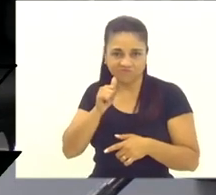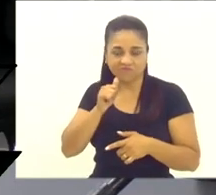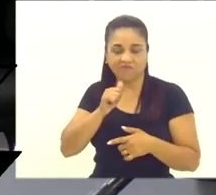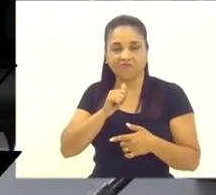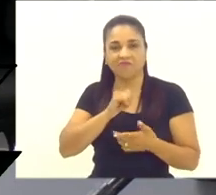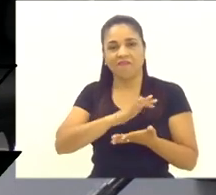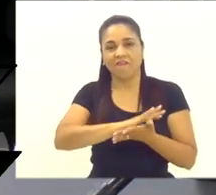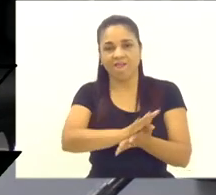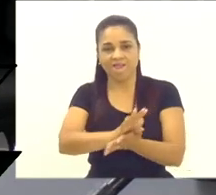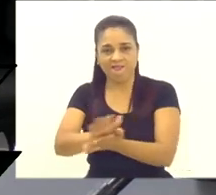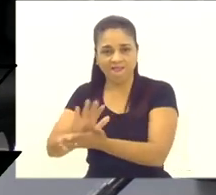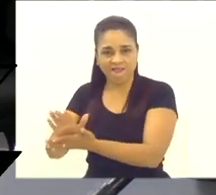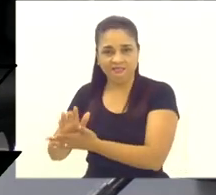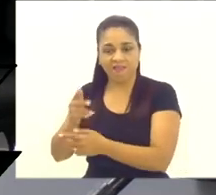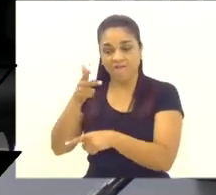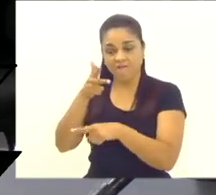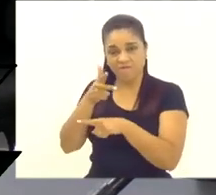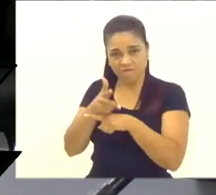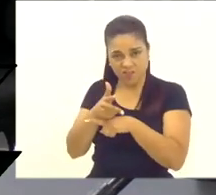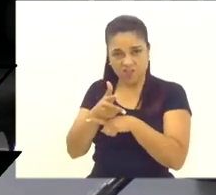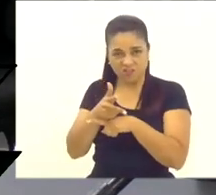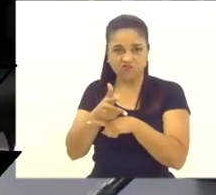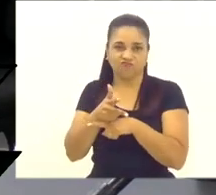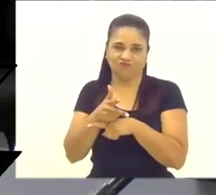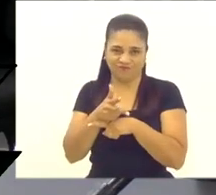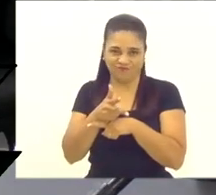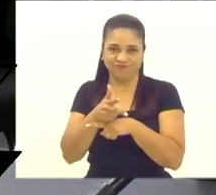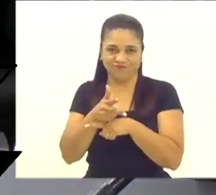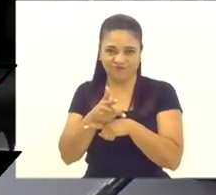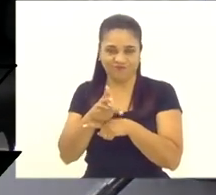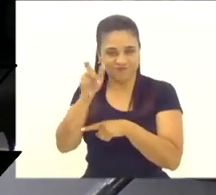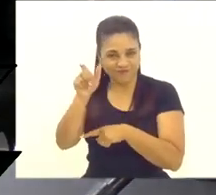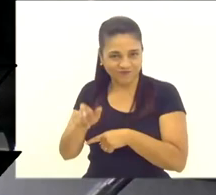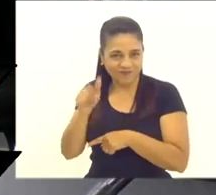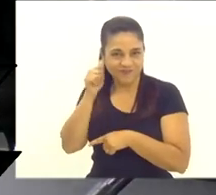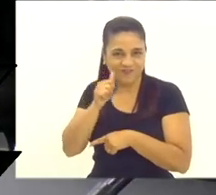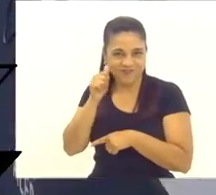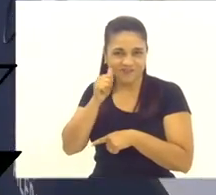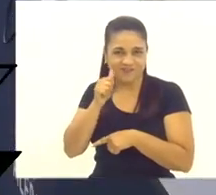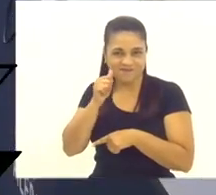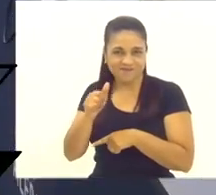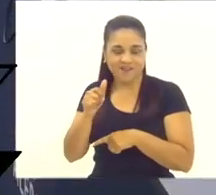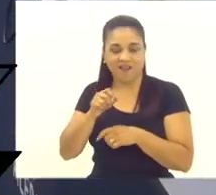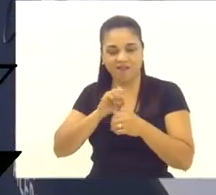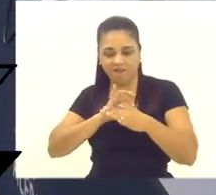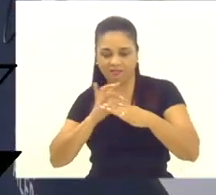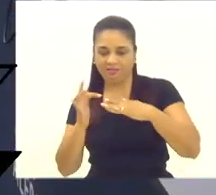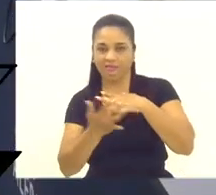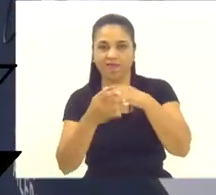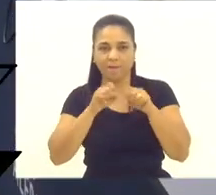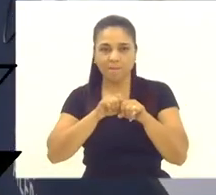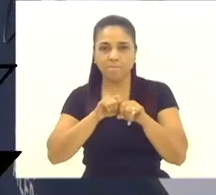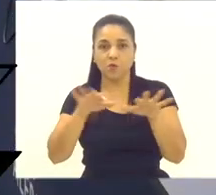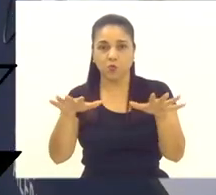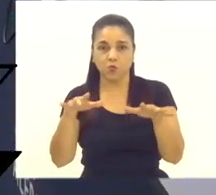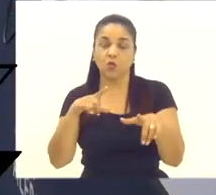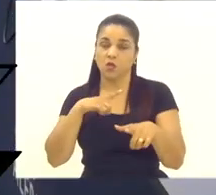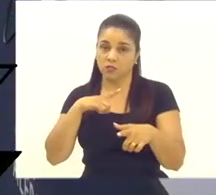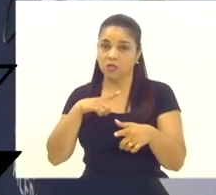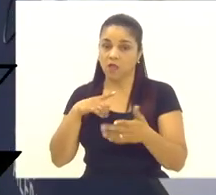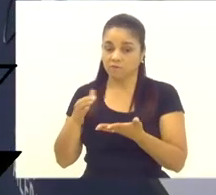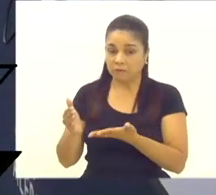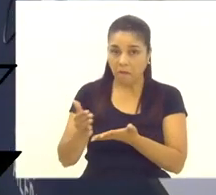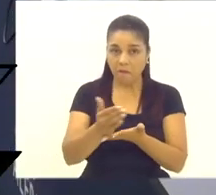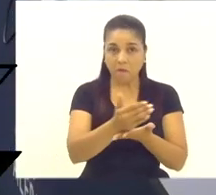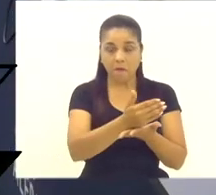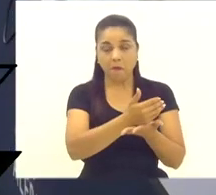vídeos que mone tizavam né nas redes inclusive teve alguns levantamentos essa